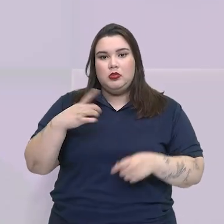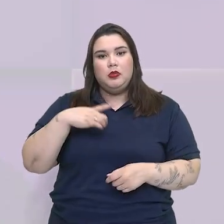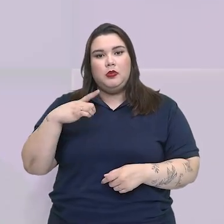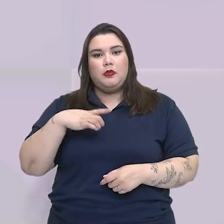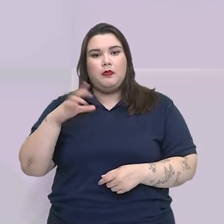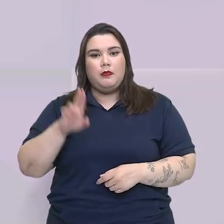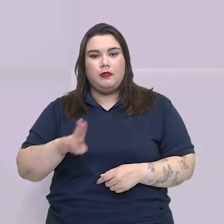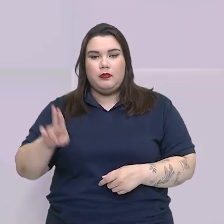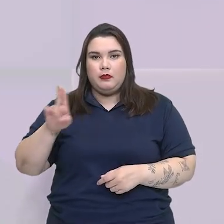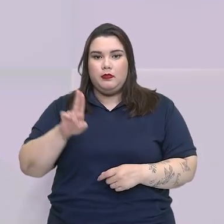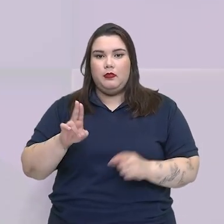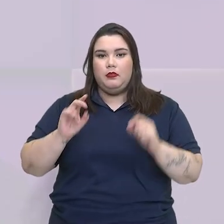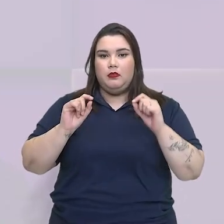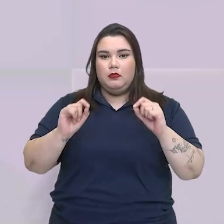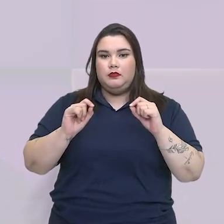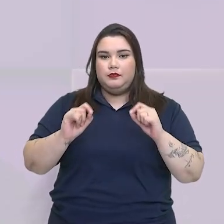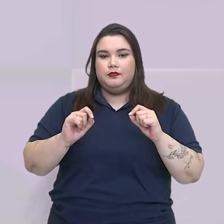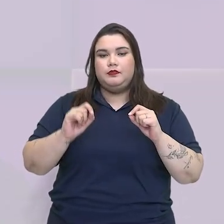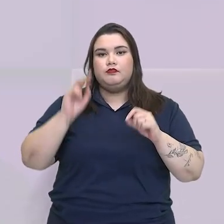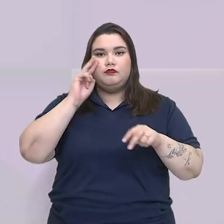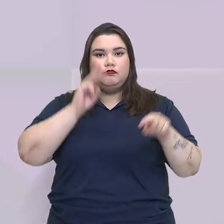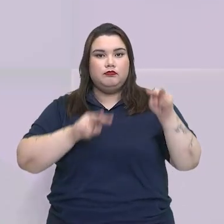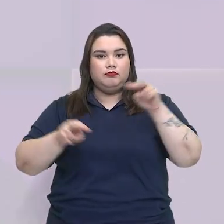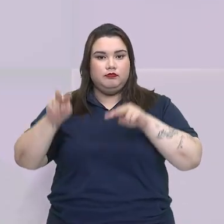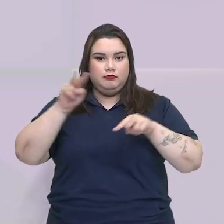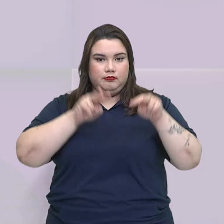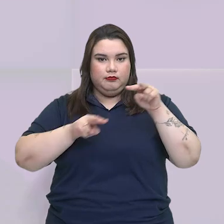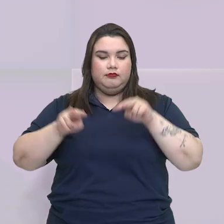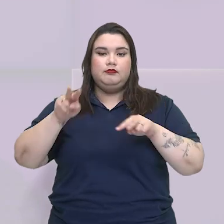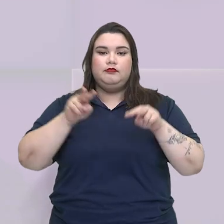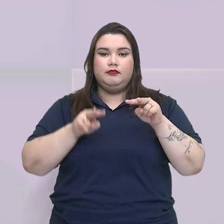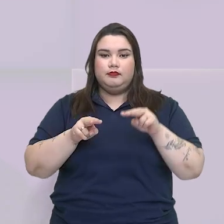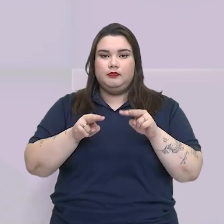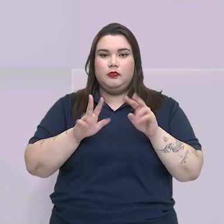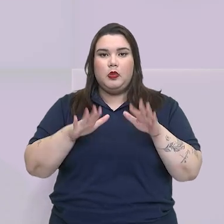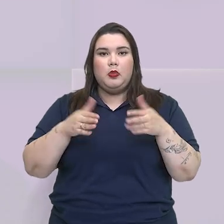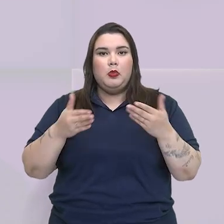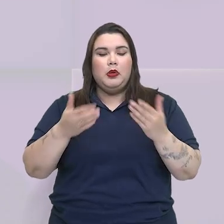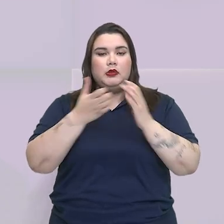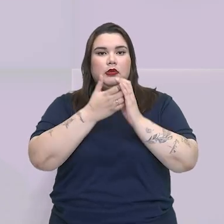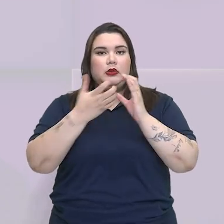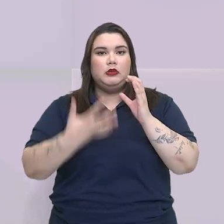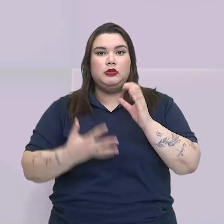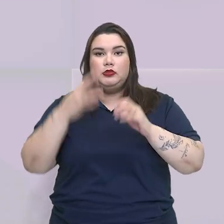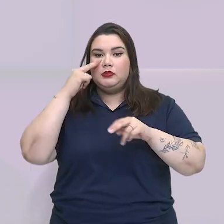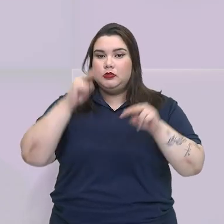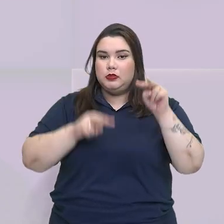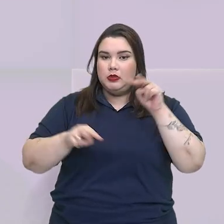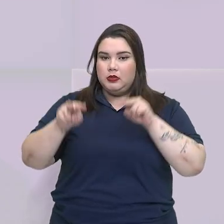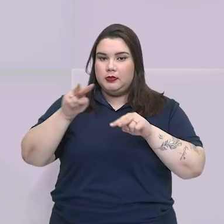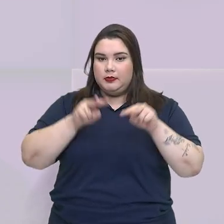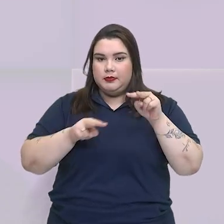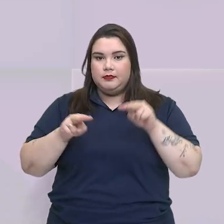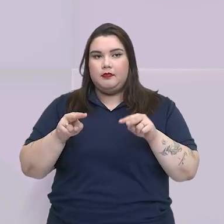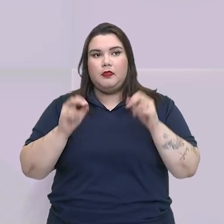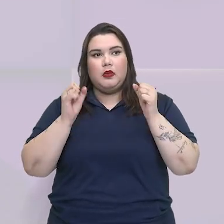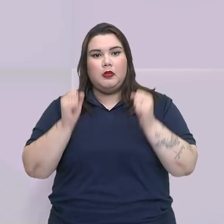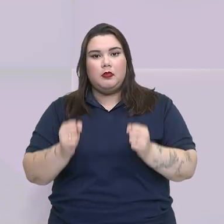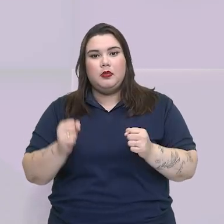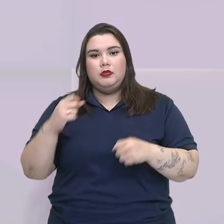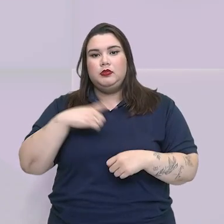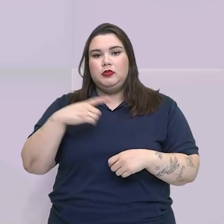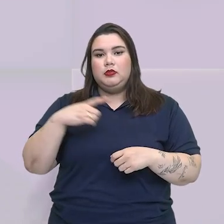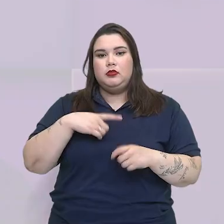faz uso da utilização de indicadores visuais. E quais são esses indicadores visuais? Eles podem